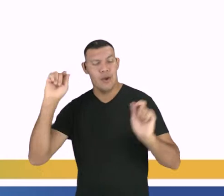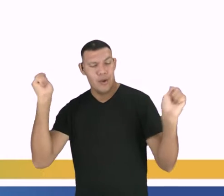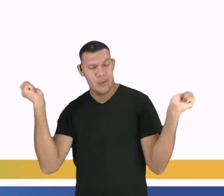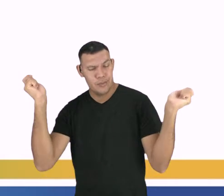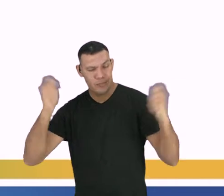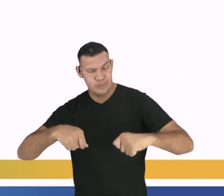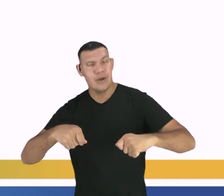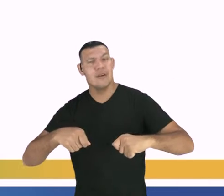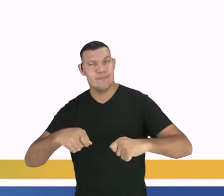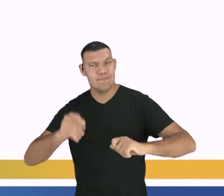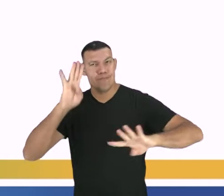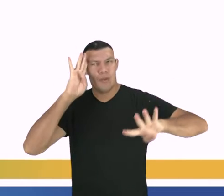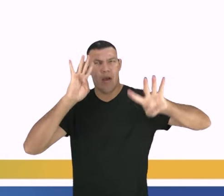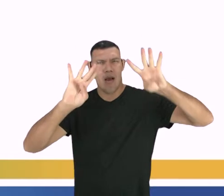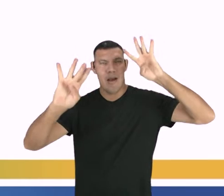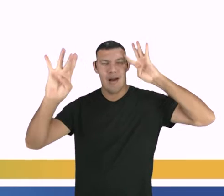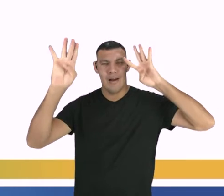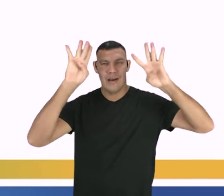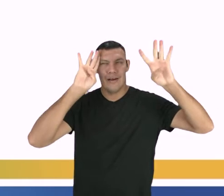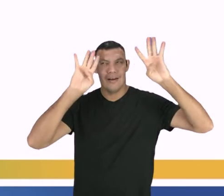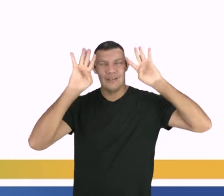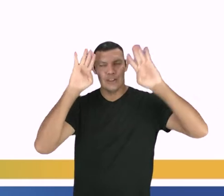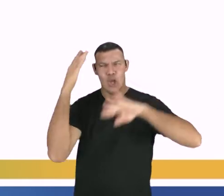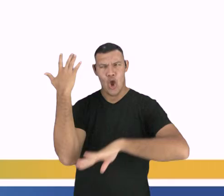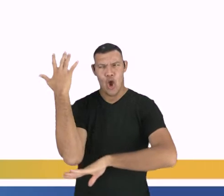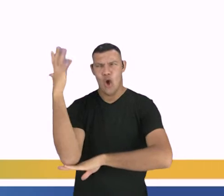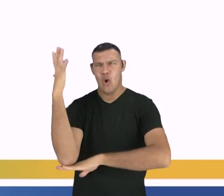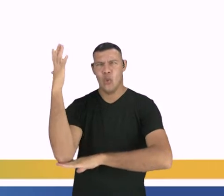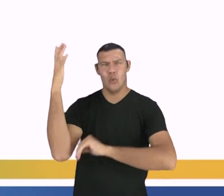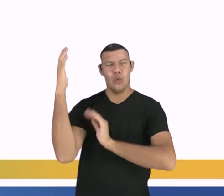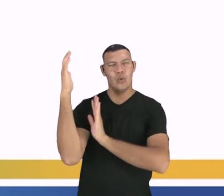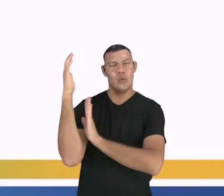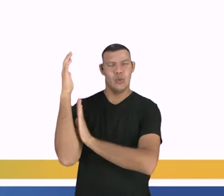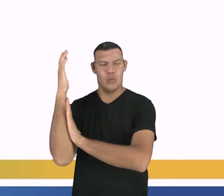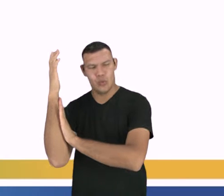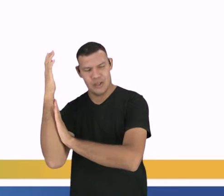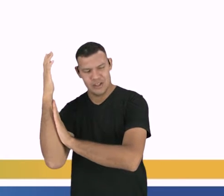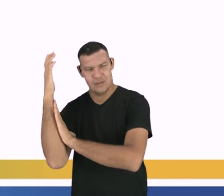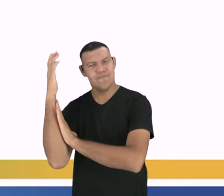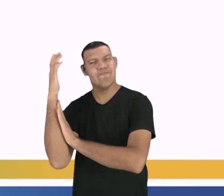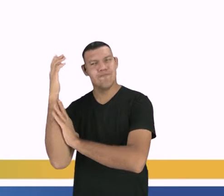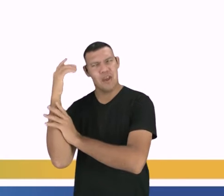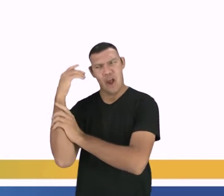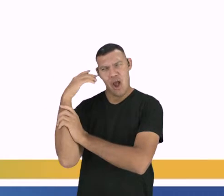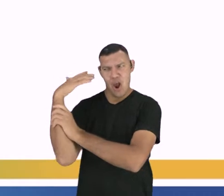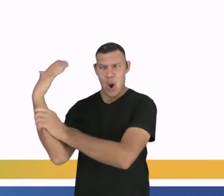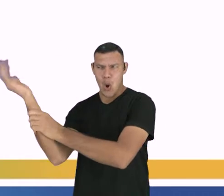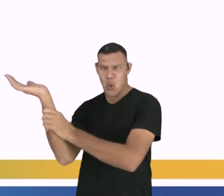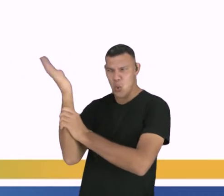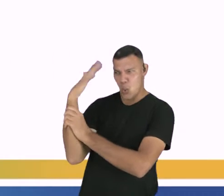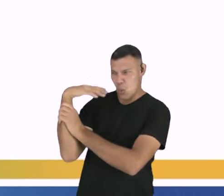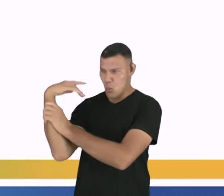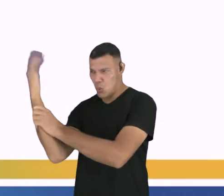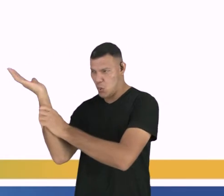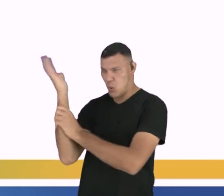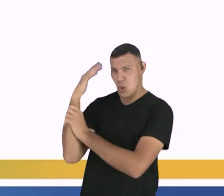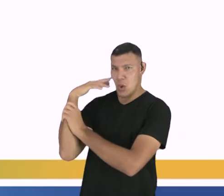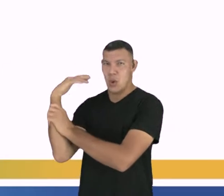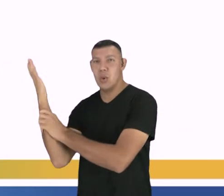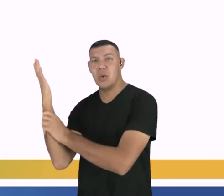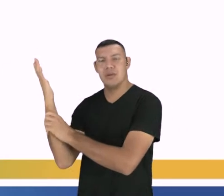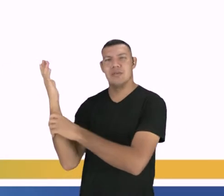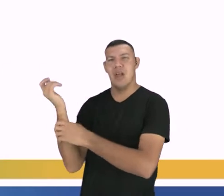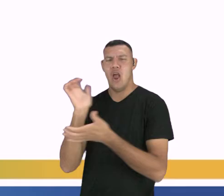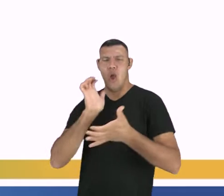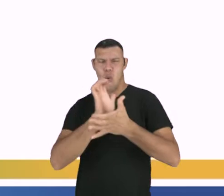visualize a cena de alguém pondo as mãos no tronco de uma árvore, quando ele fala das buzinas,